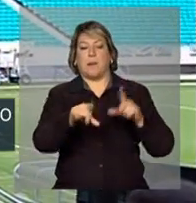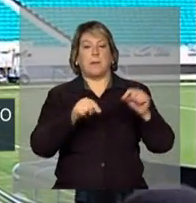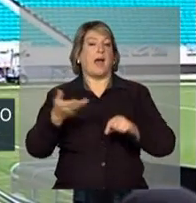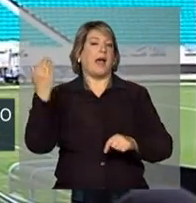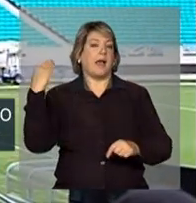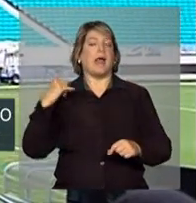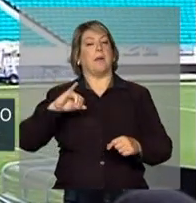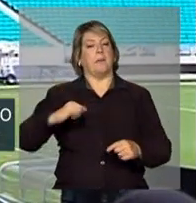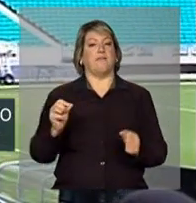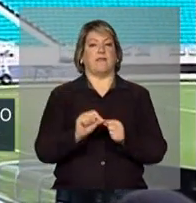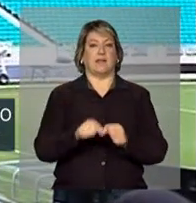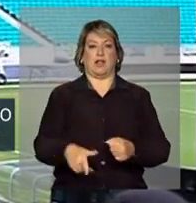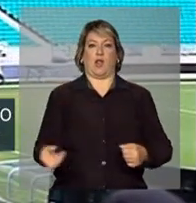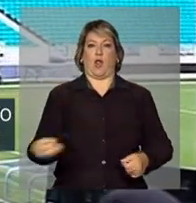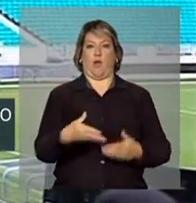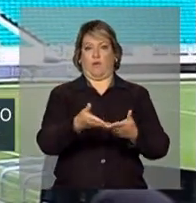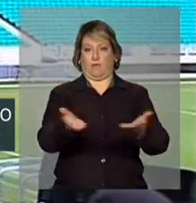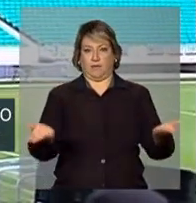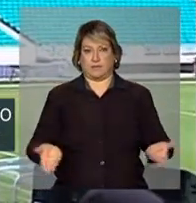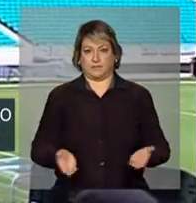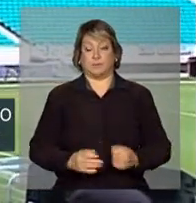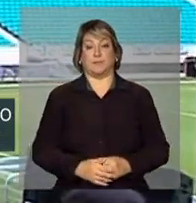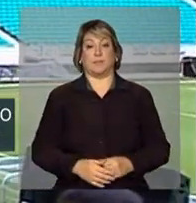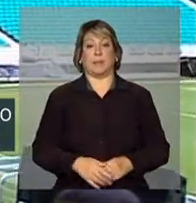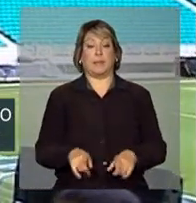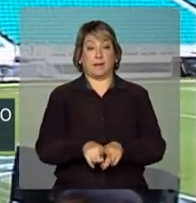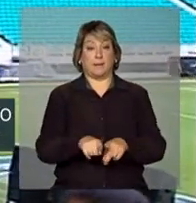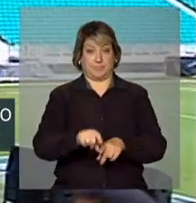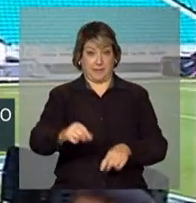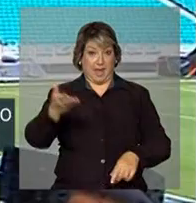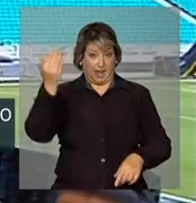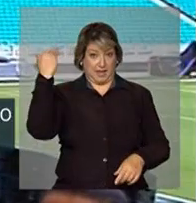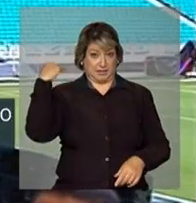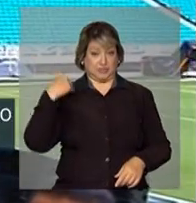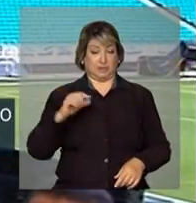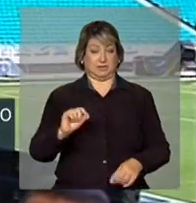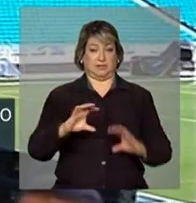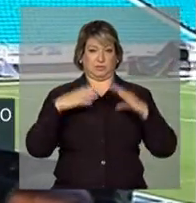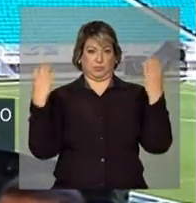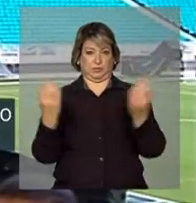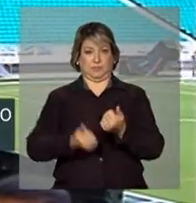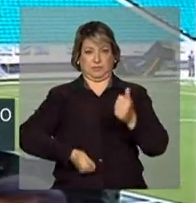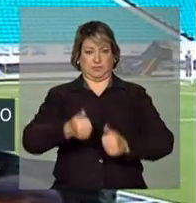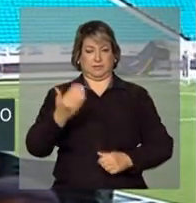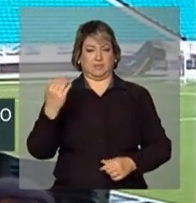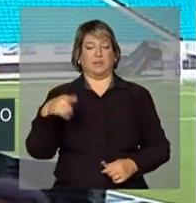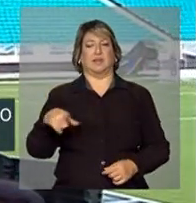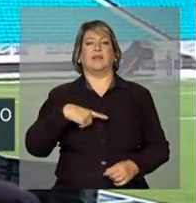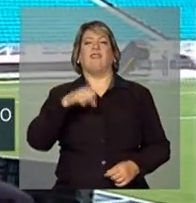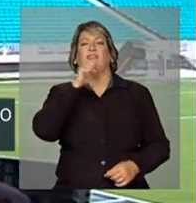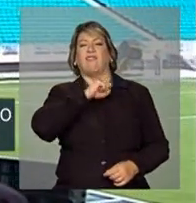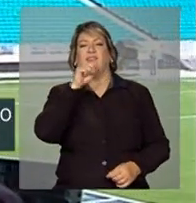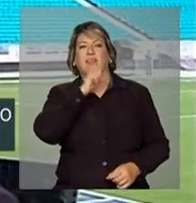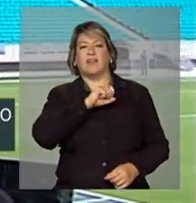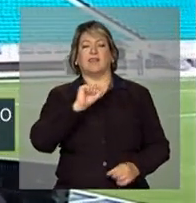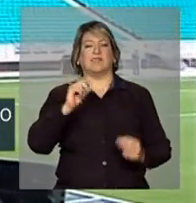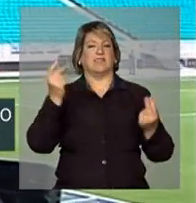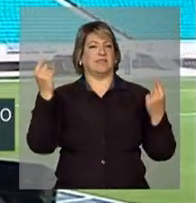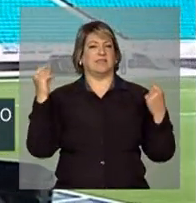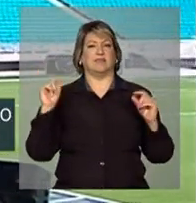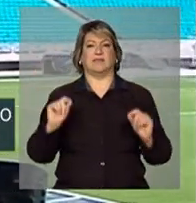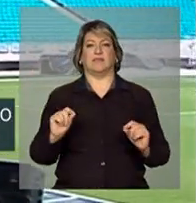novo estádio. Além disso, assim, o conceito do antigo estádio era considerado obsoleto, não atendia